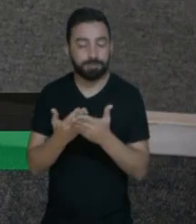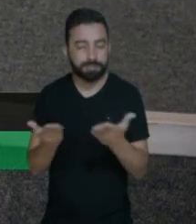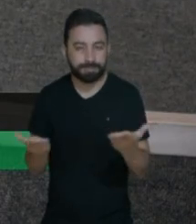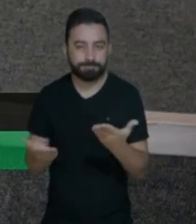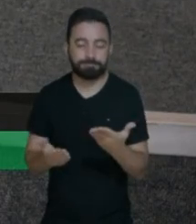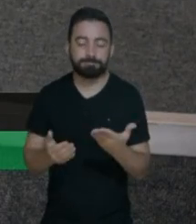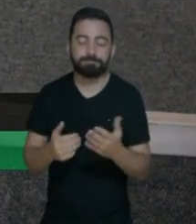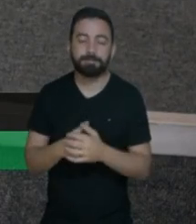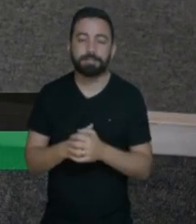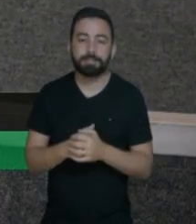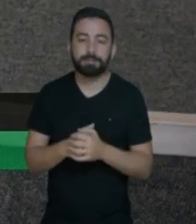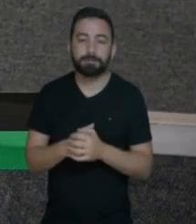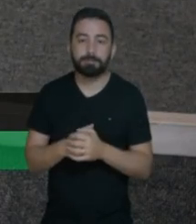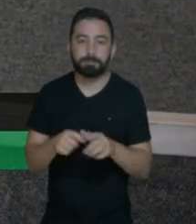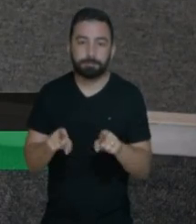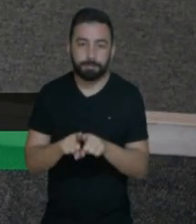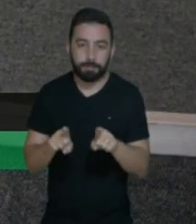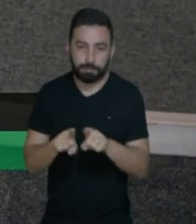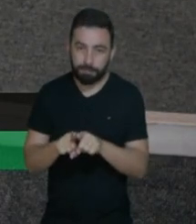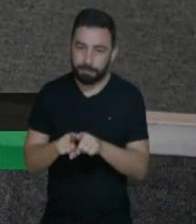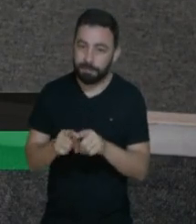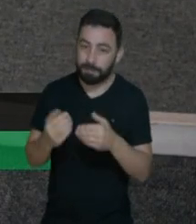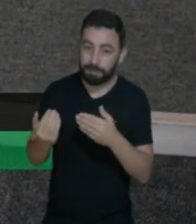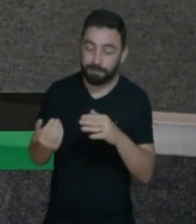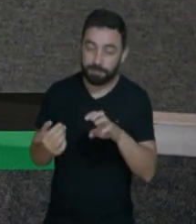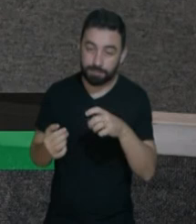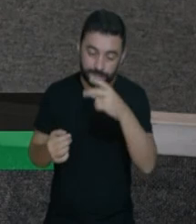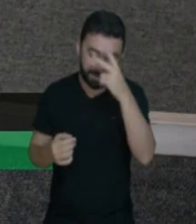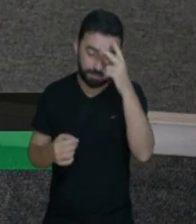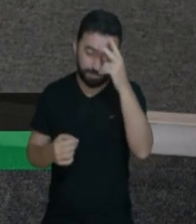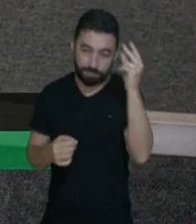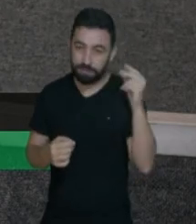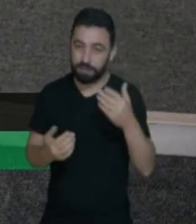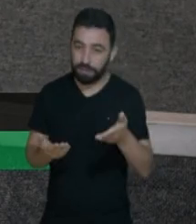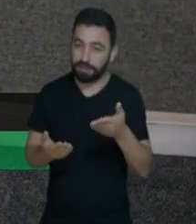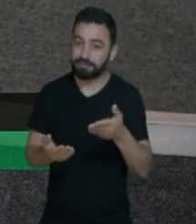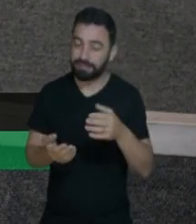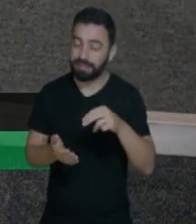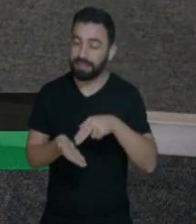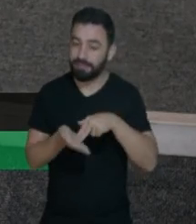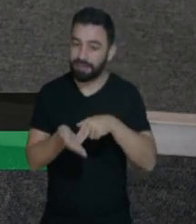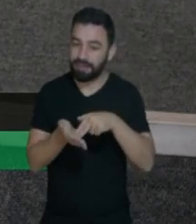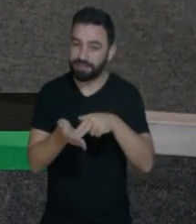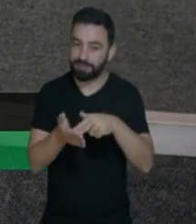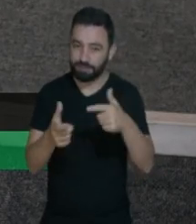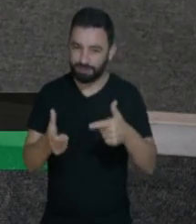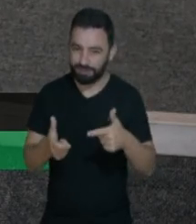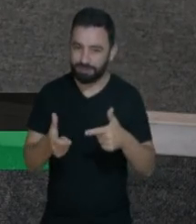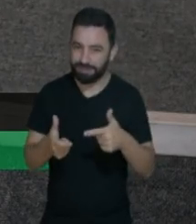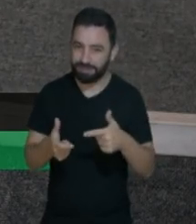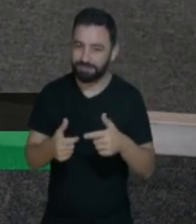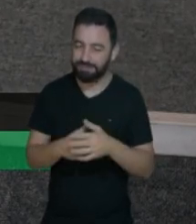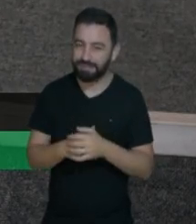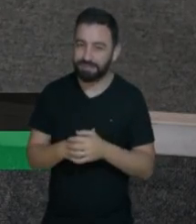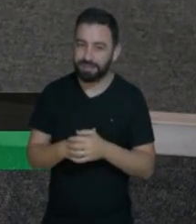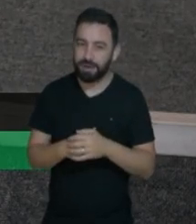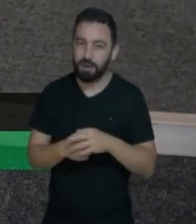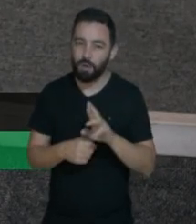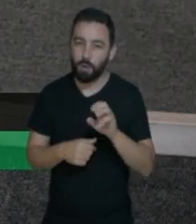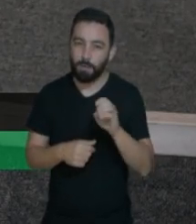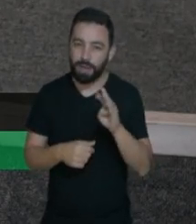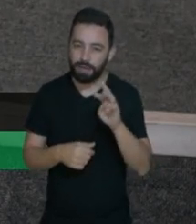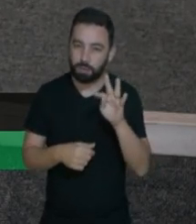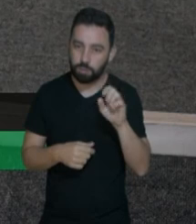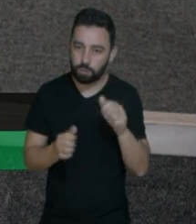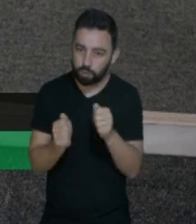muito especial ao ex-prefeito de Navegantes Meu Amigo Roberto Carlos nos acompanha aqui em plenário um grande craque tá bem acompanhado pela